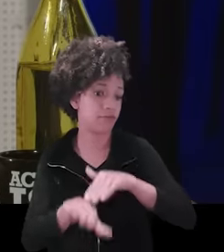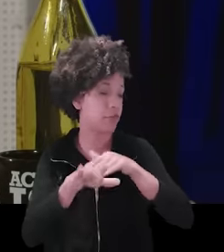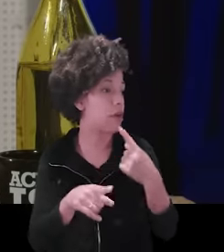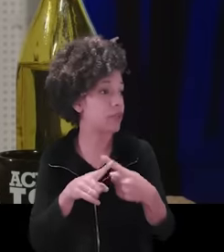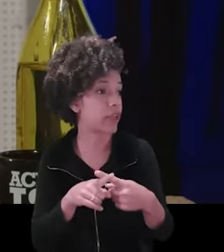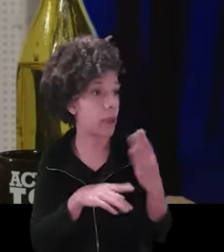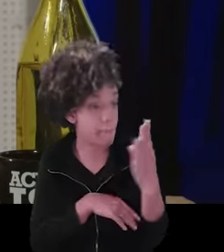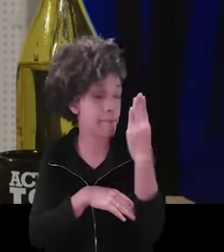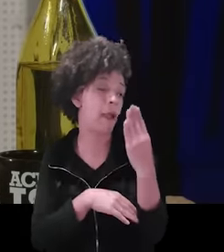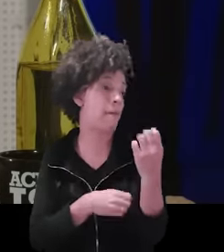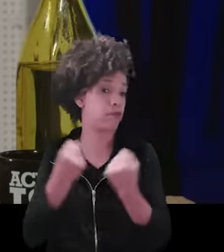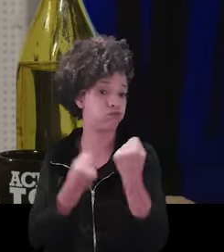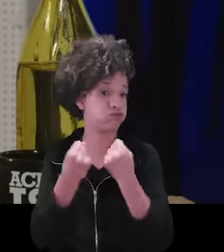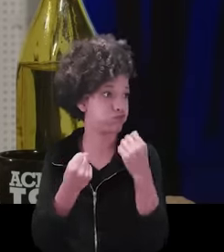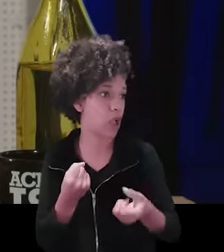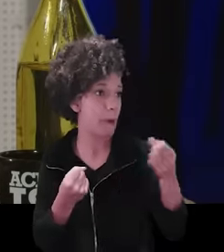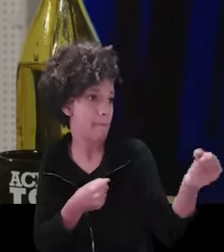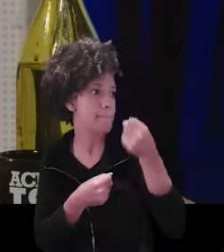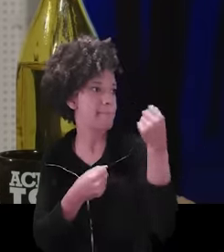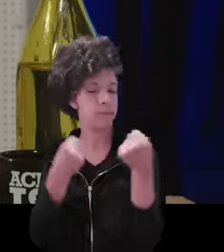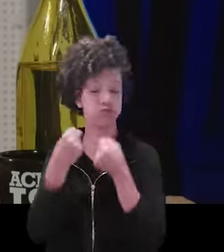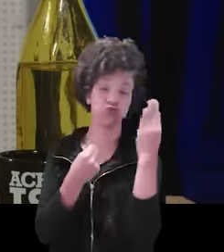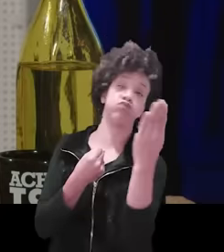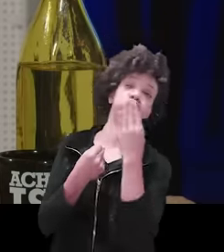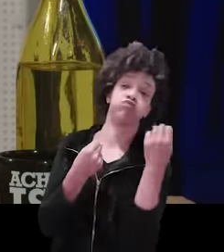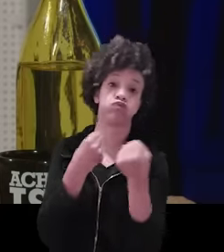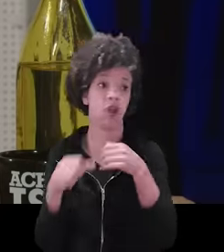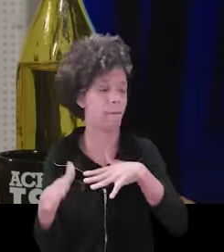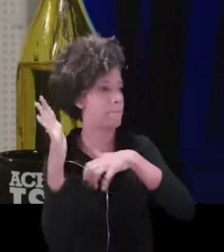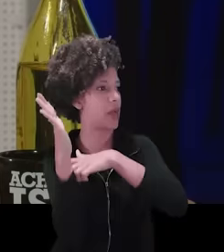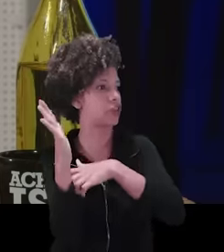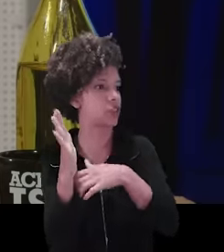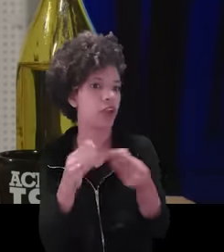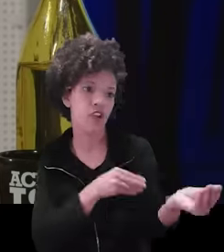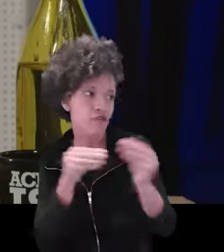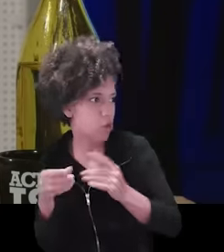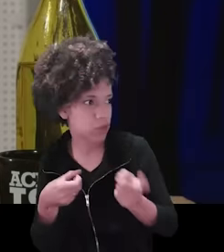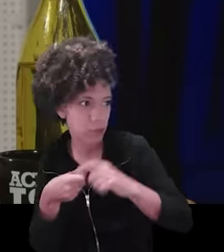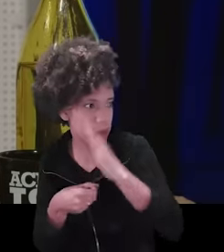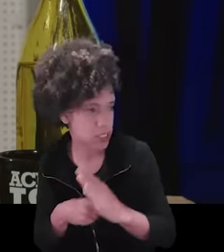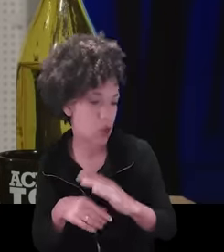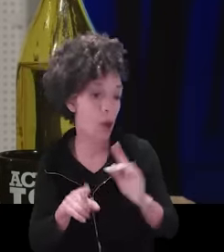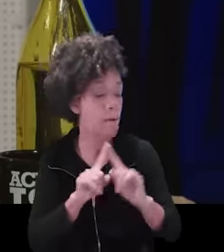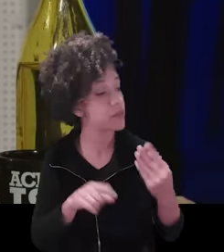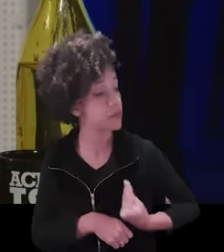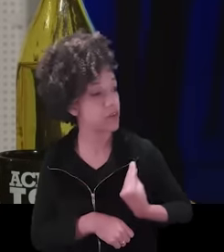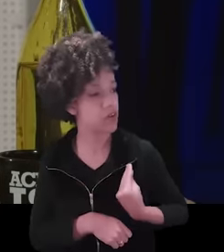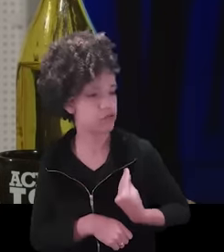por que bebe bate carro meu Deputado né então existe muito isso mas assim em questão de